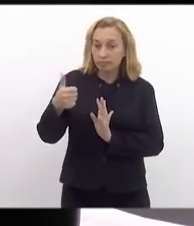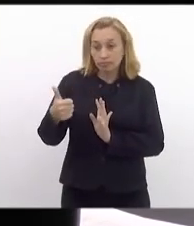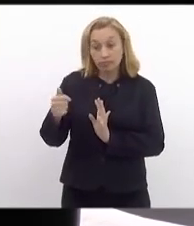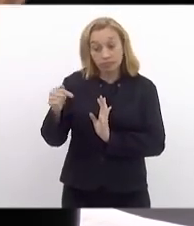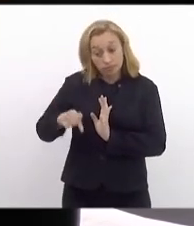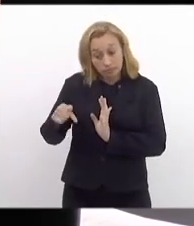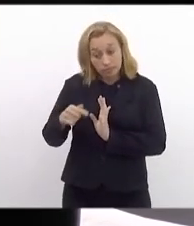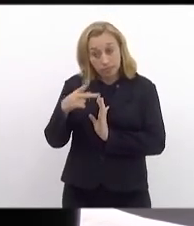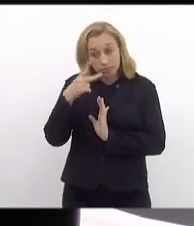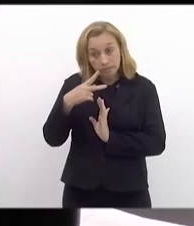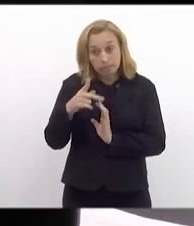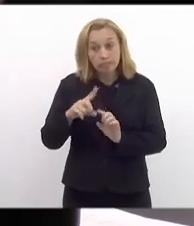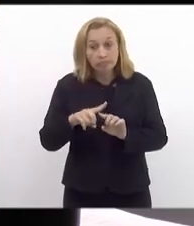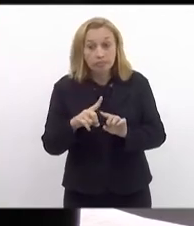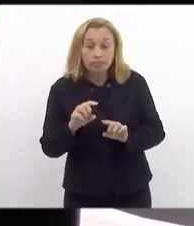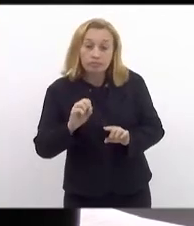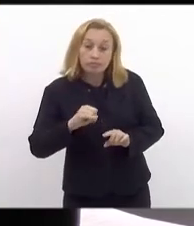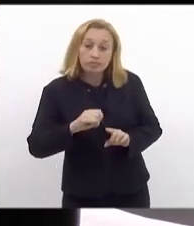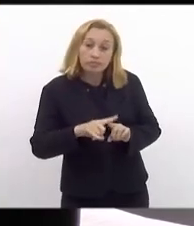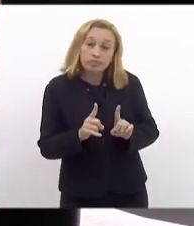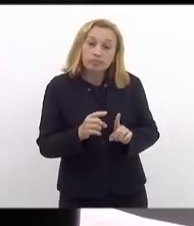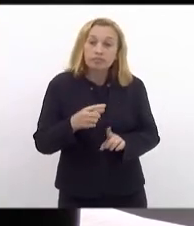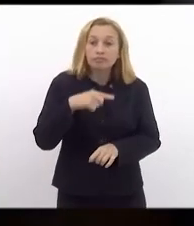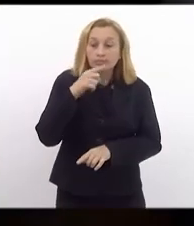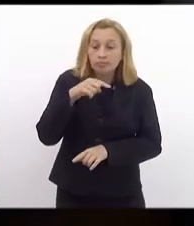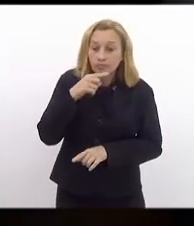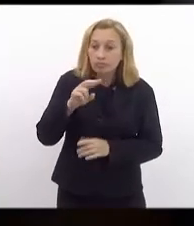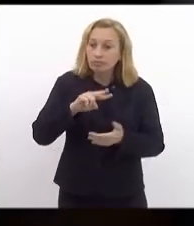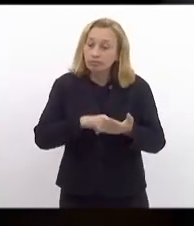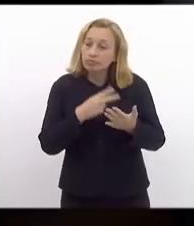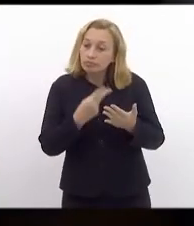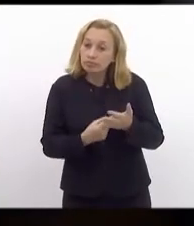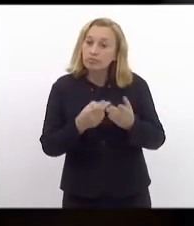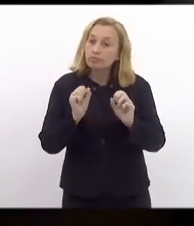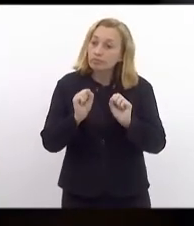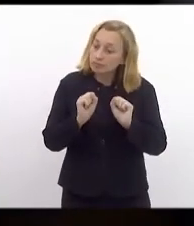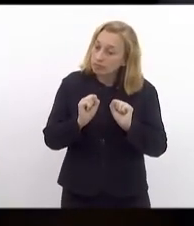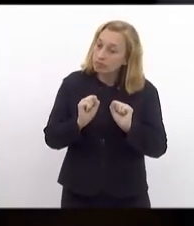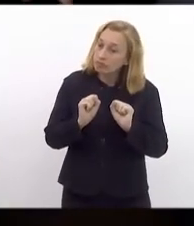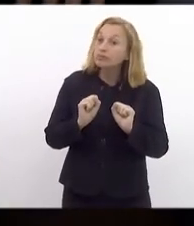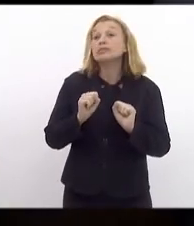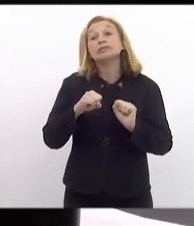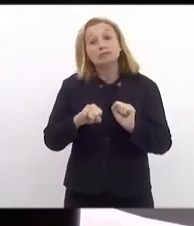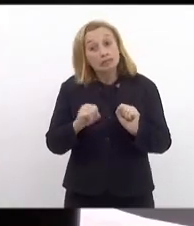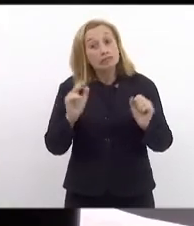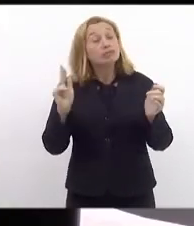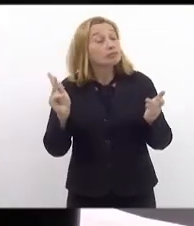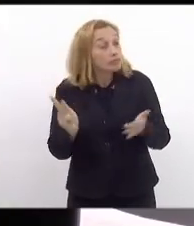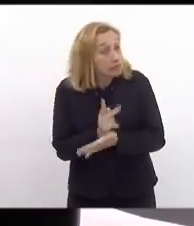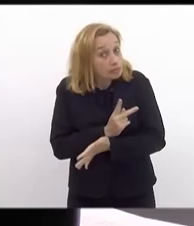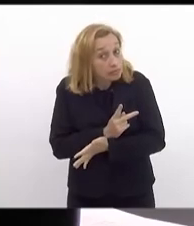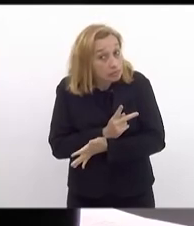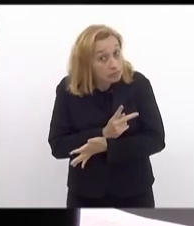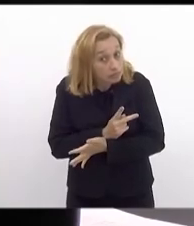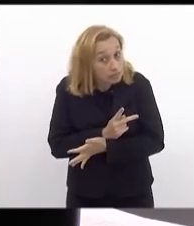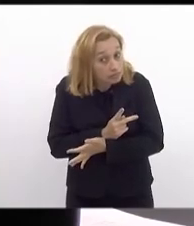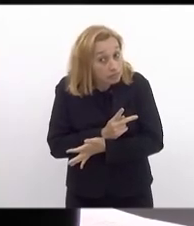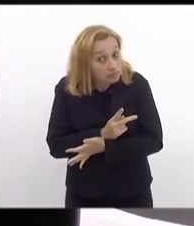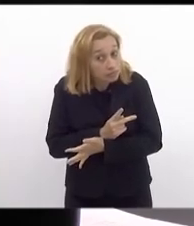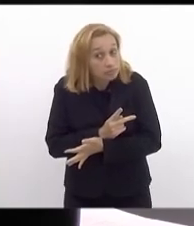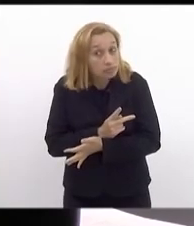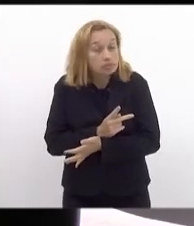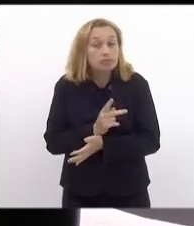mas se tiver dúvida interpretativa a gente pode nesse caso for o caso isso seja